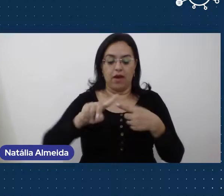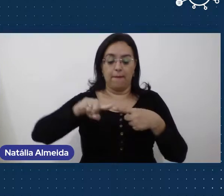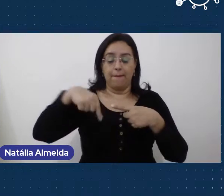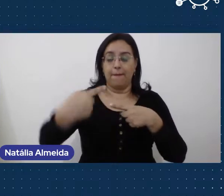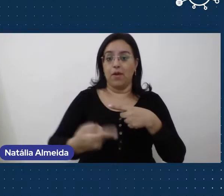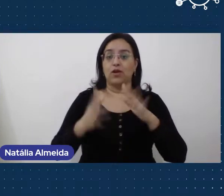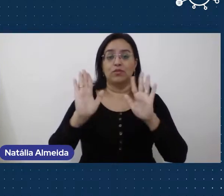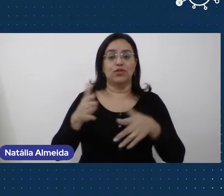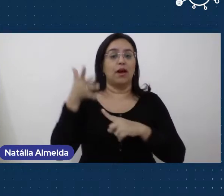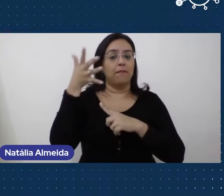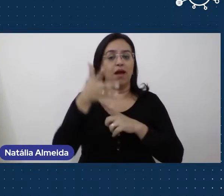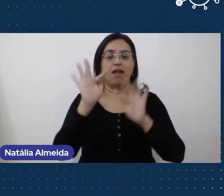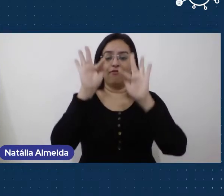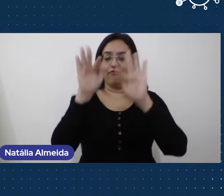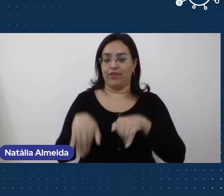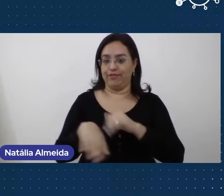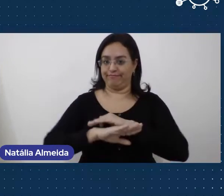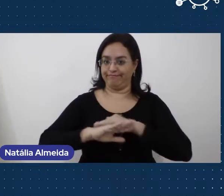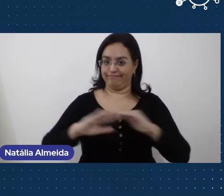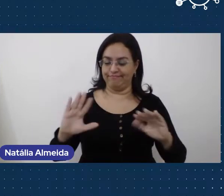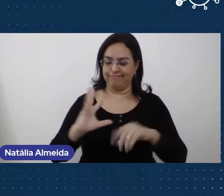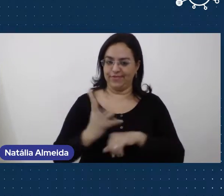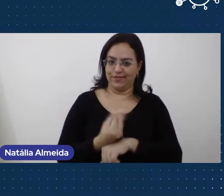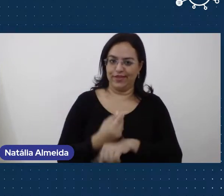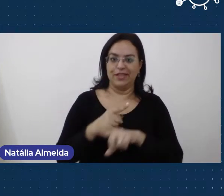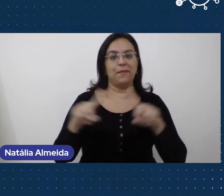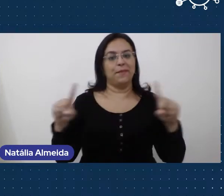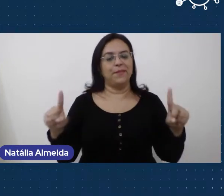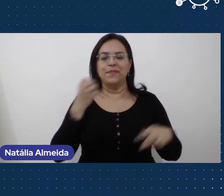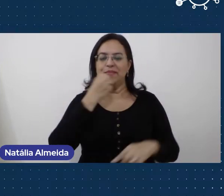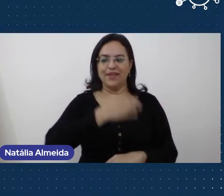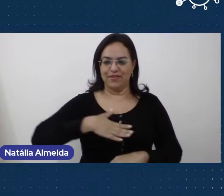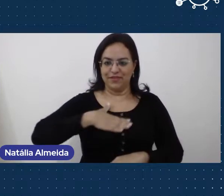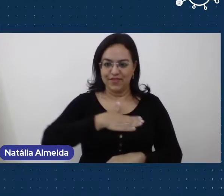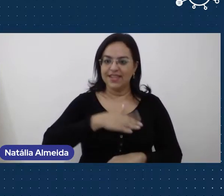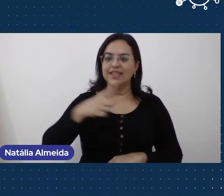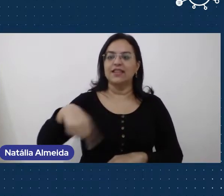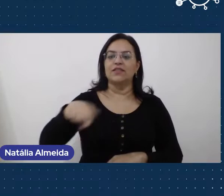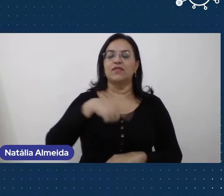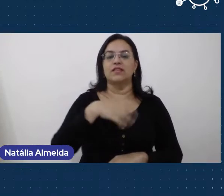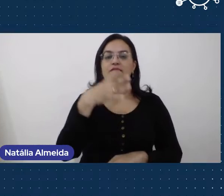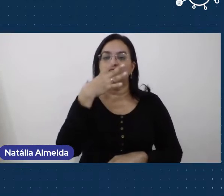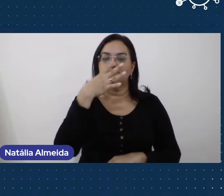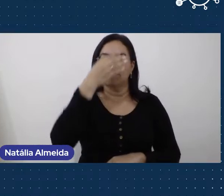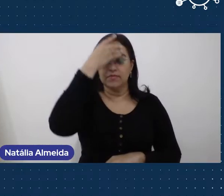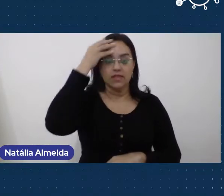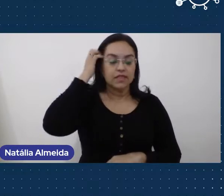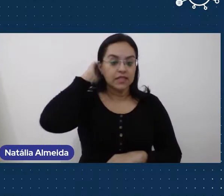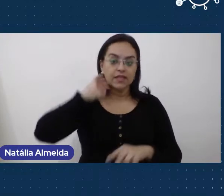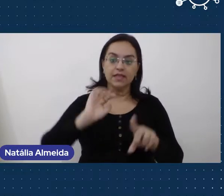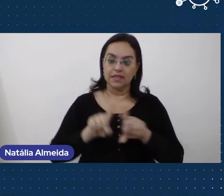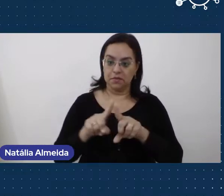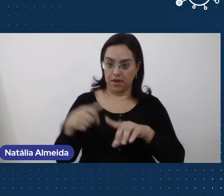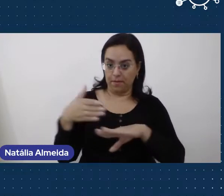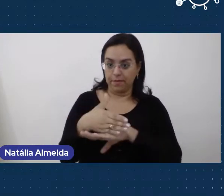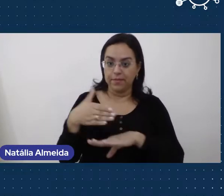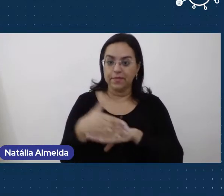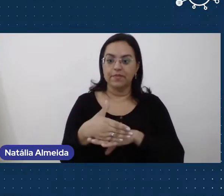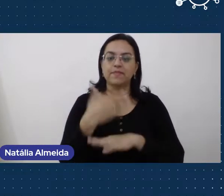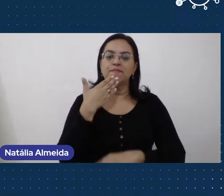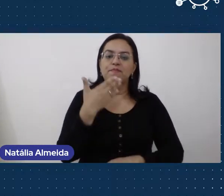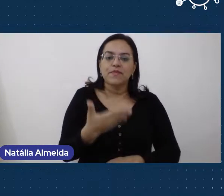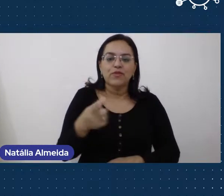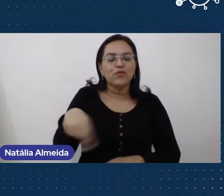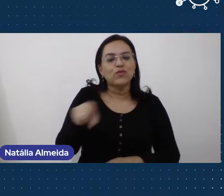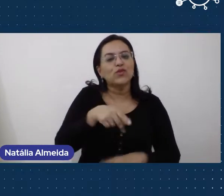evento. Também muito feliz com a audiência, com a participação de vocês. E eu peço que vocês continuem